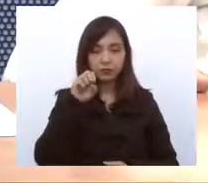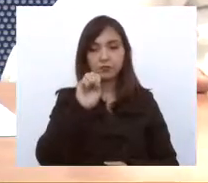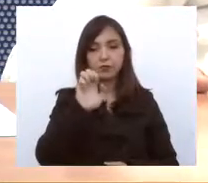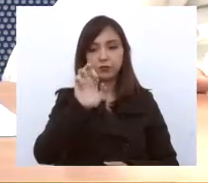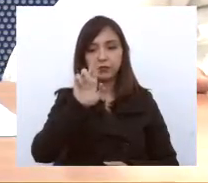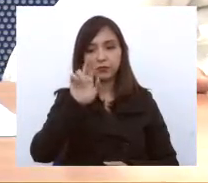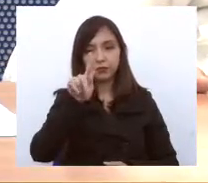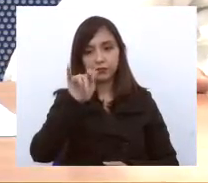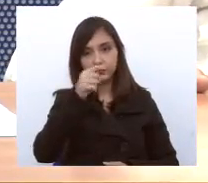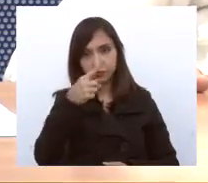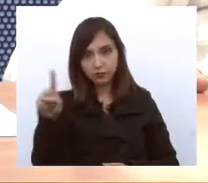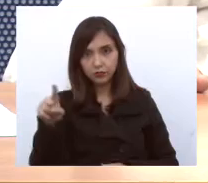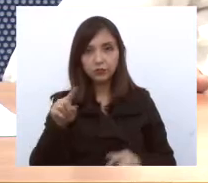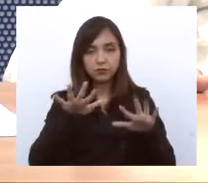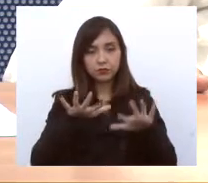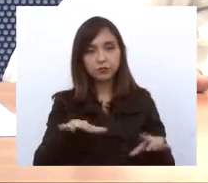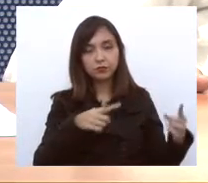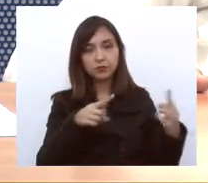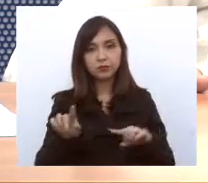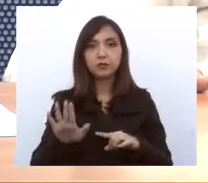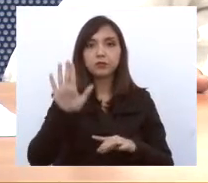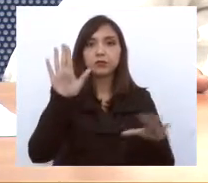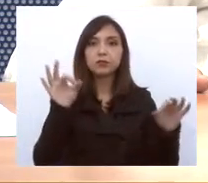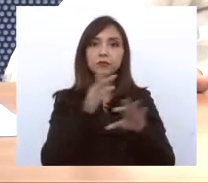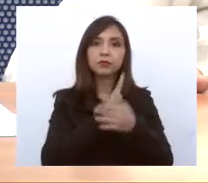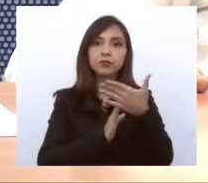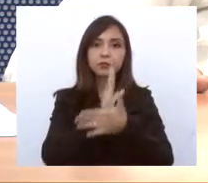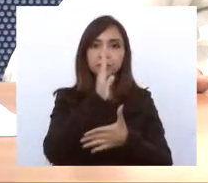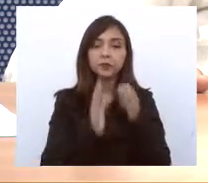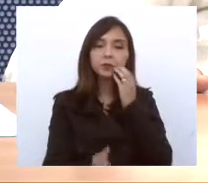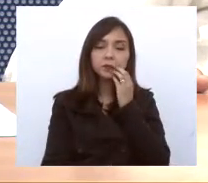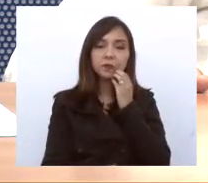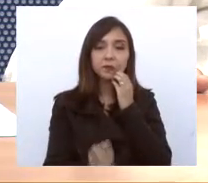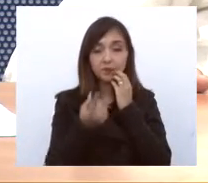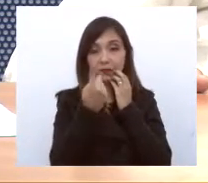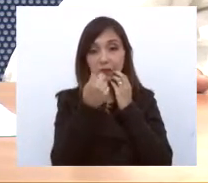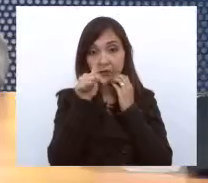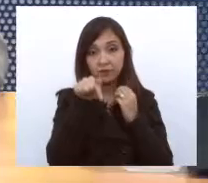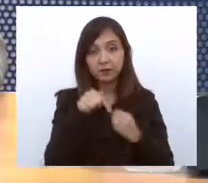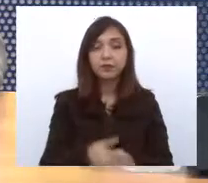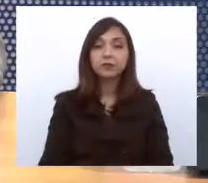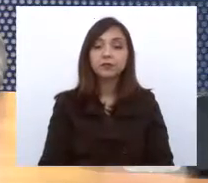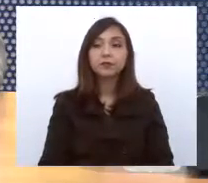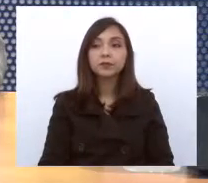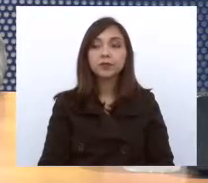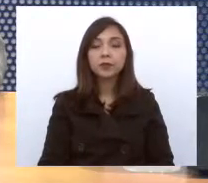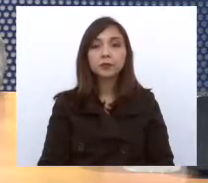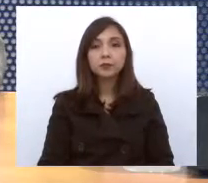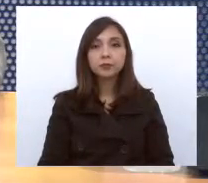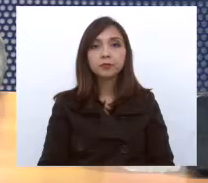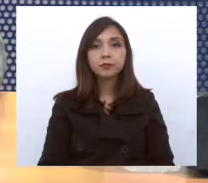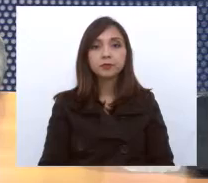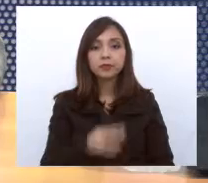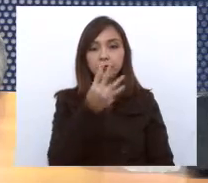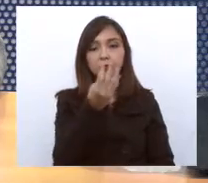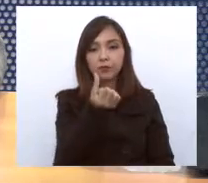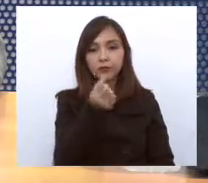discussão e votação. Os vereadores favoráveis para isso, comissões contrárias manifestam. Encerrada a votação, aprovado, encaminhe-se. Item 17. Leitura, discussão e votação do